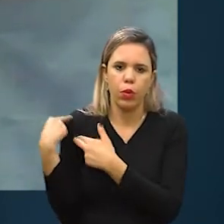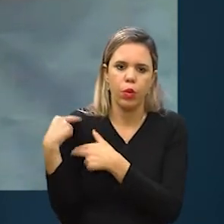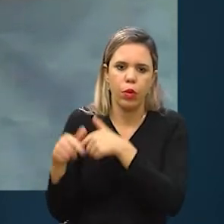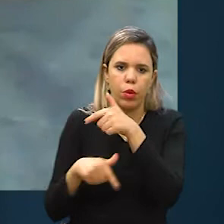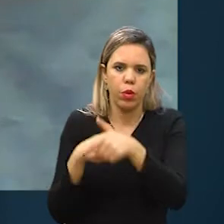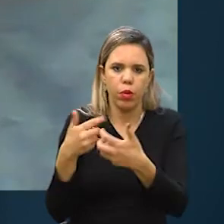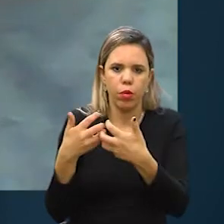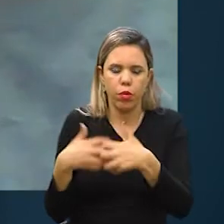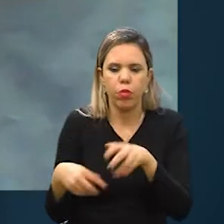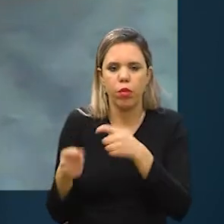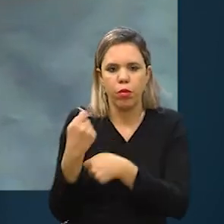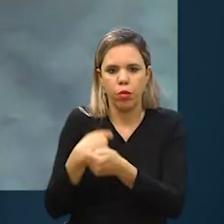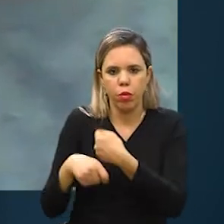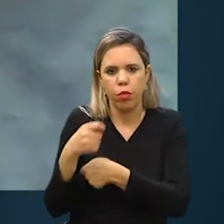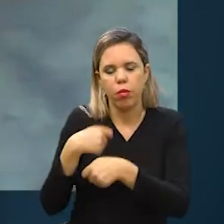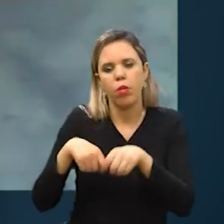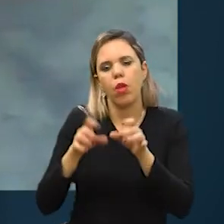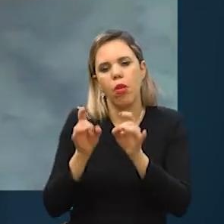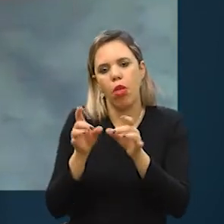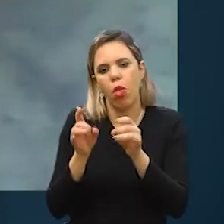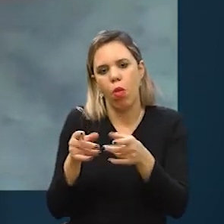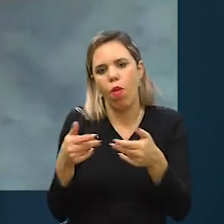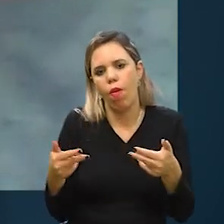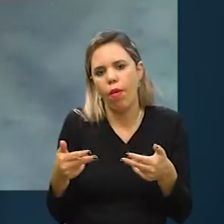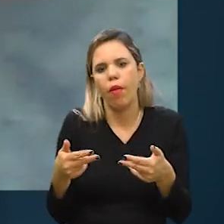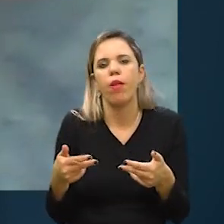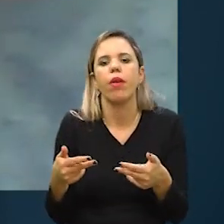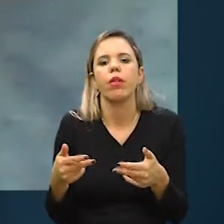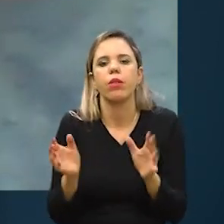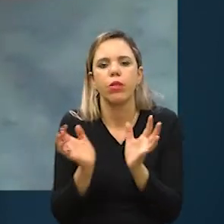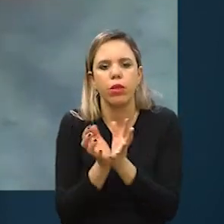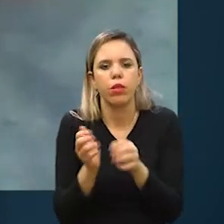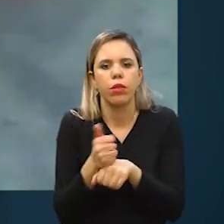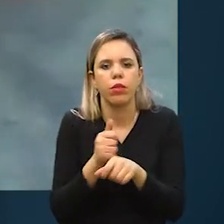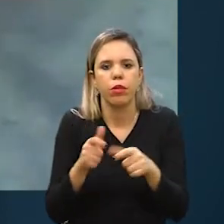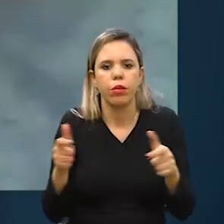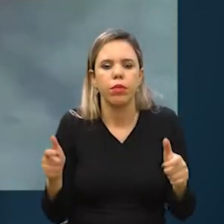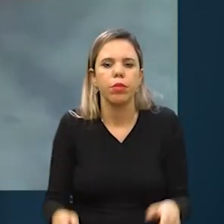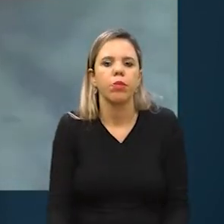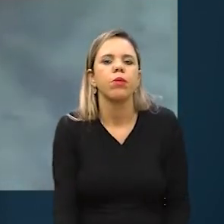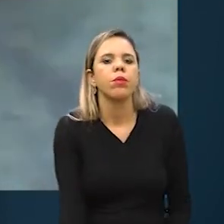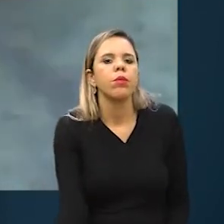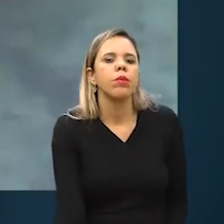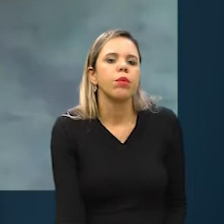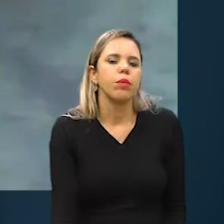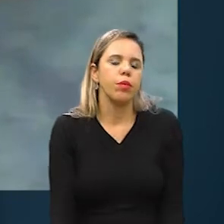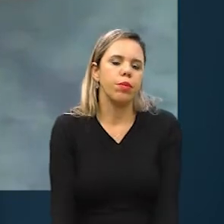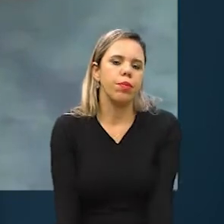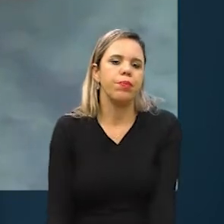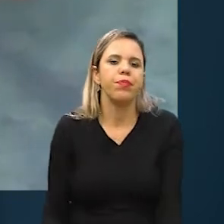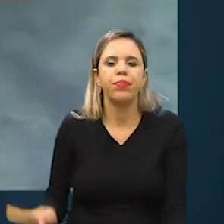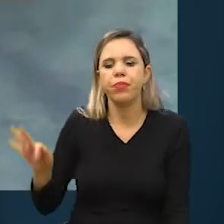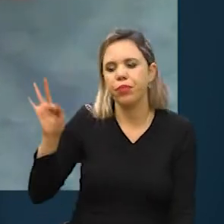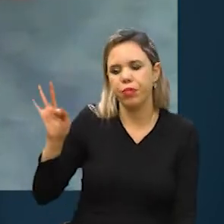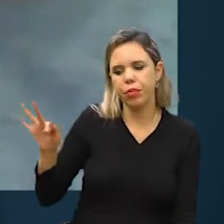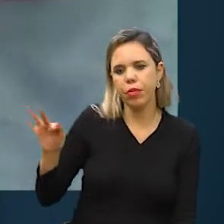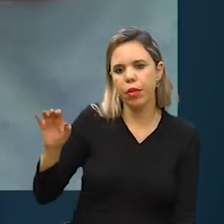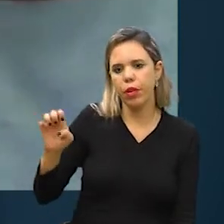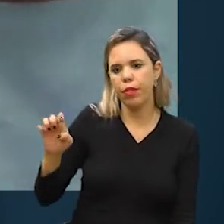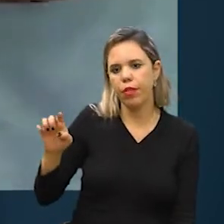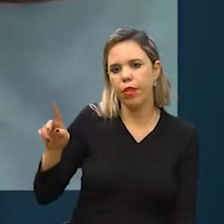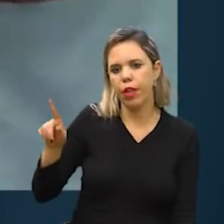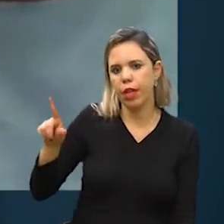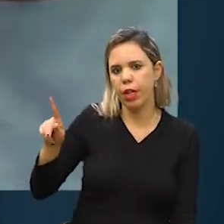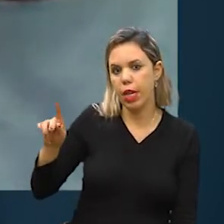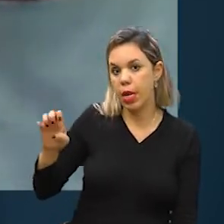de operações e também da área comercial, da equipe de expansão, né? O Felipe sempre